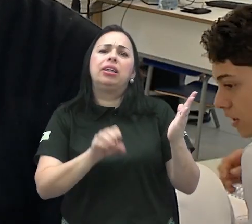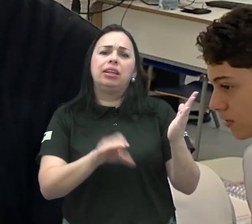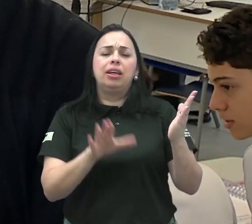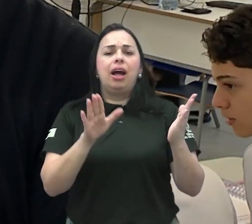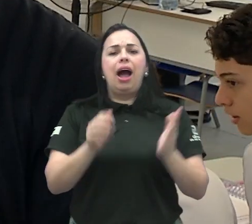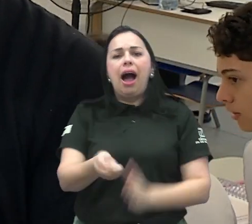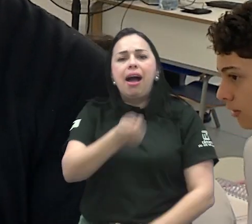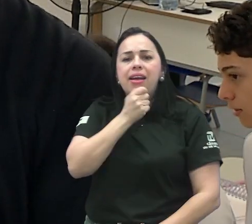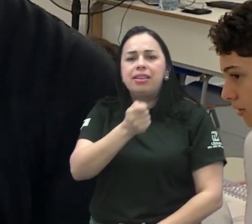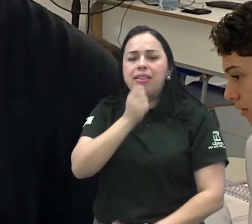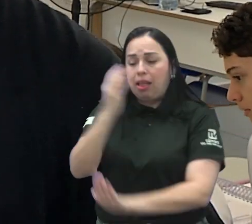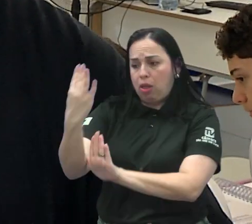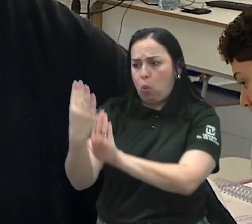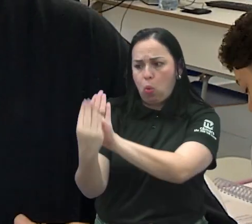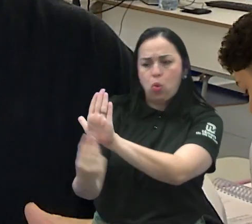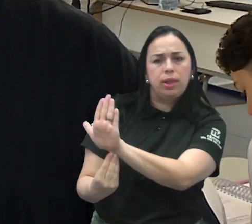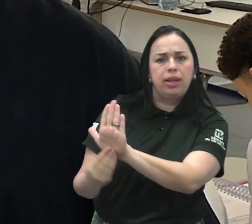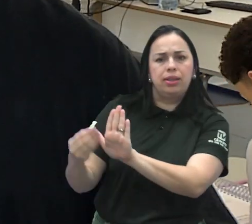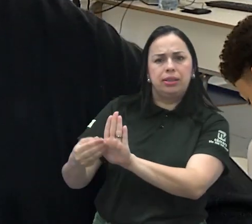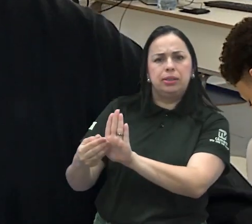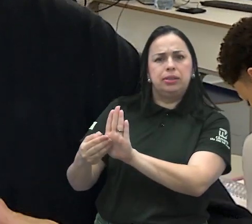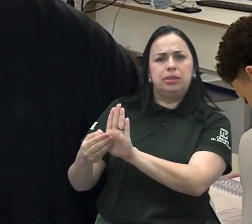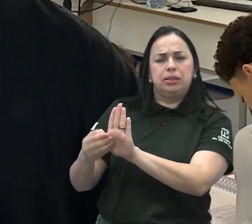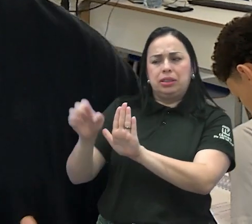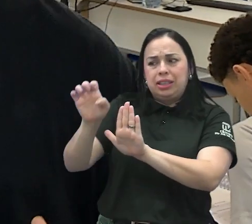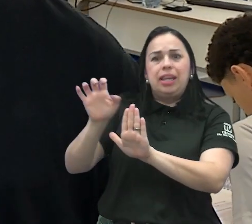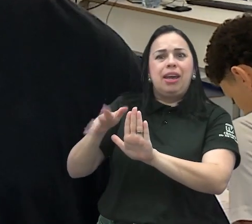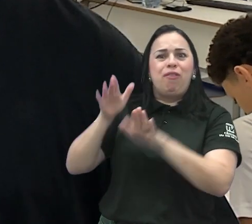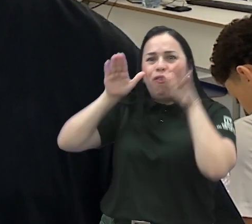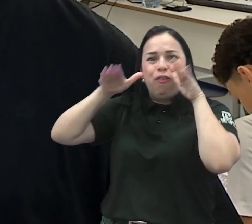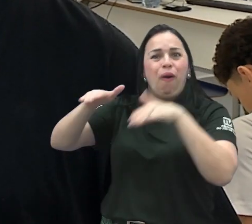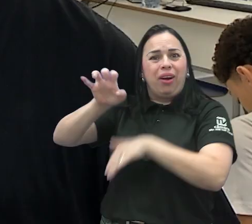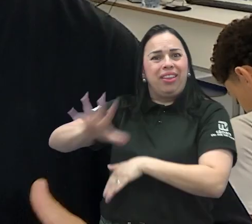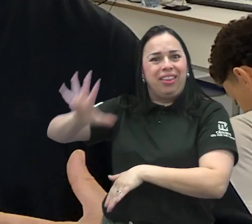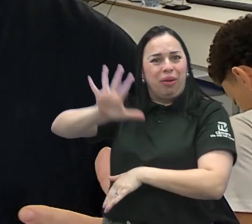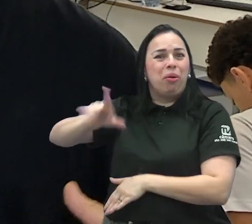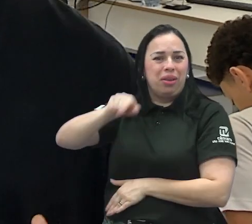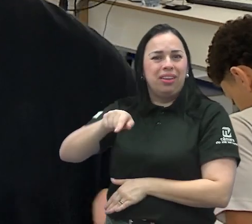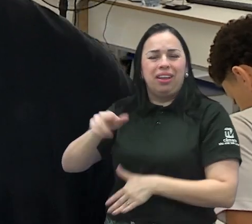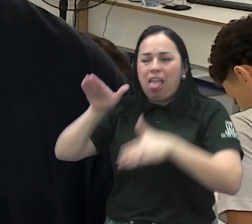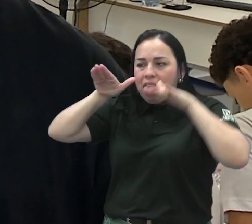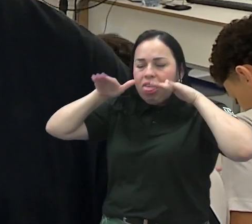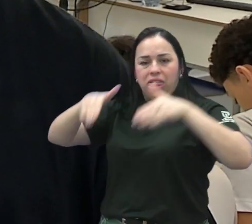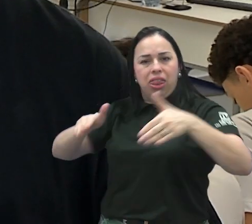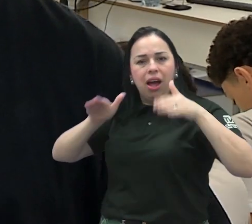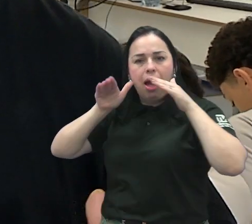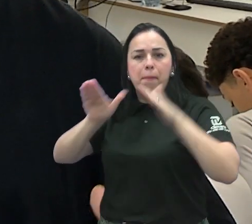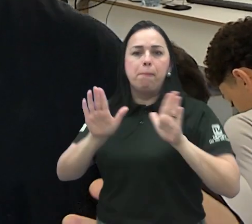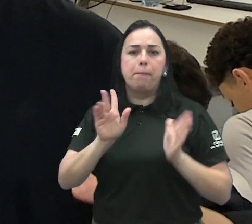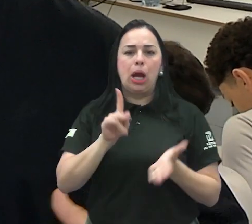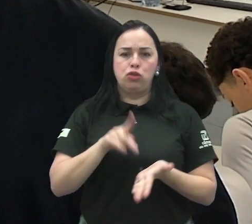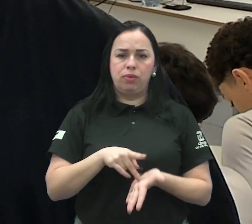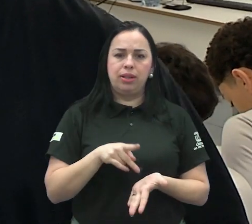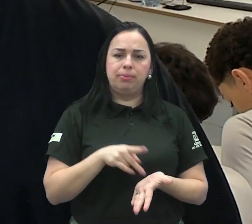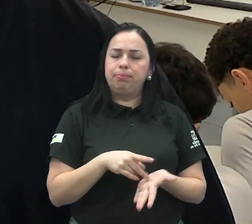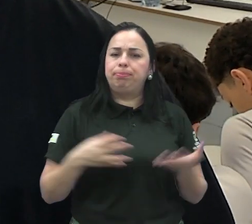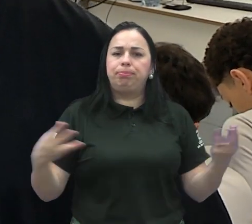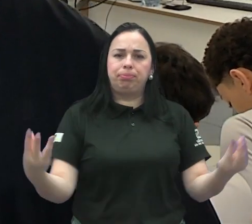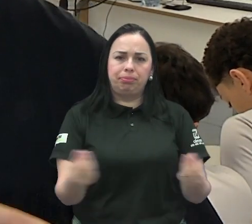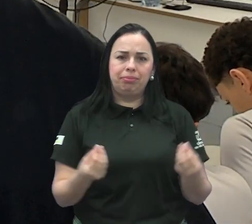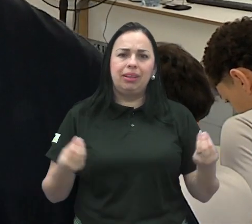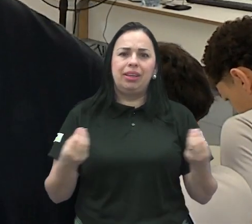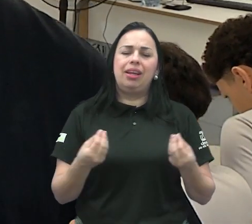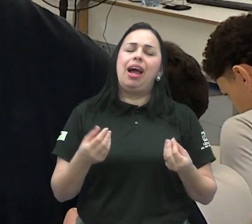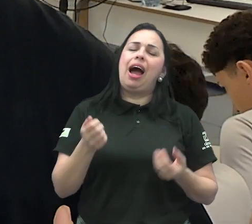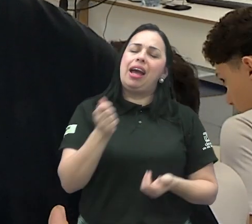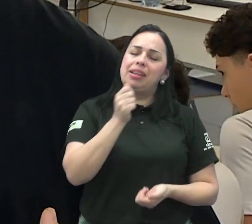Assim. A gente ainda está preso em um conteúdo, em um currículo bastante eurocêntrico, assim, bastante europeu. E,